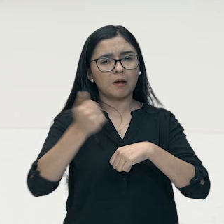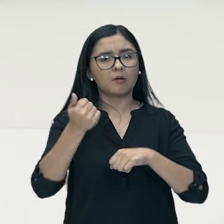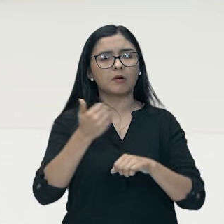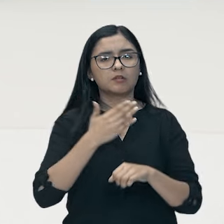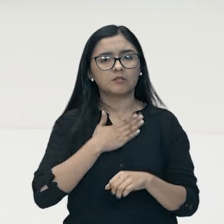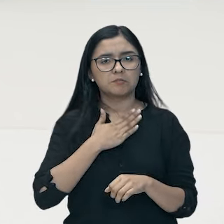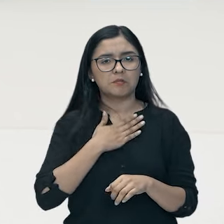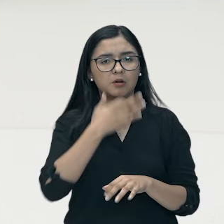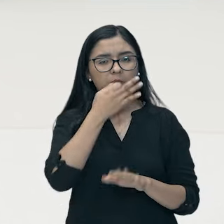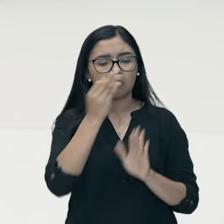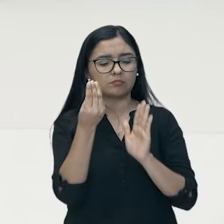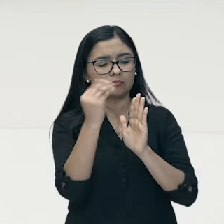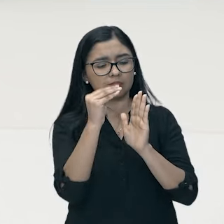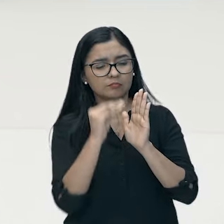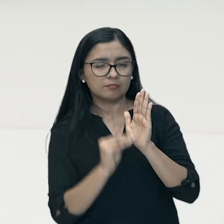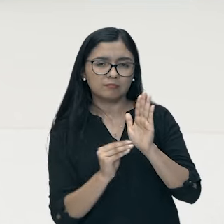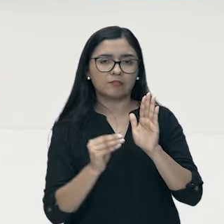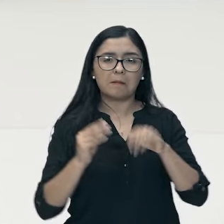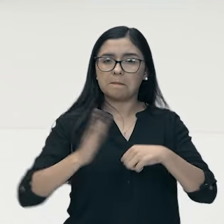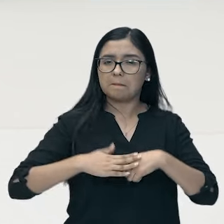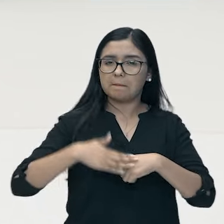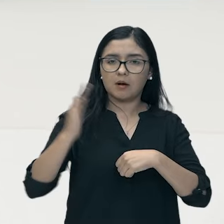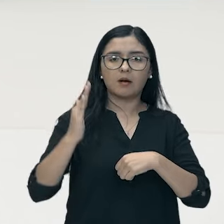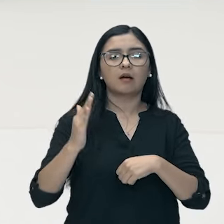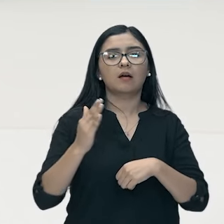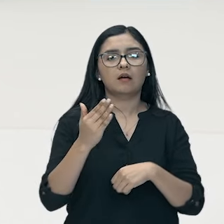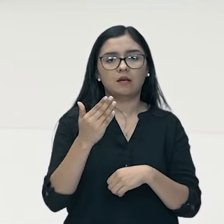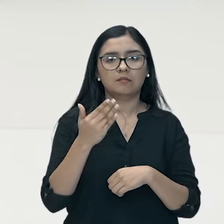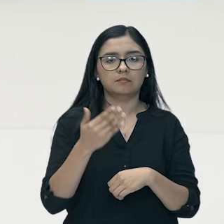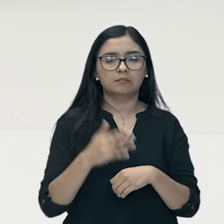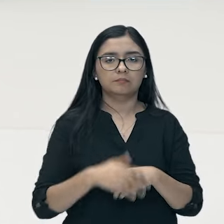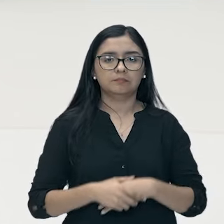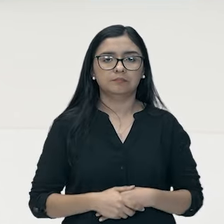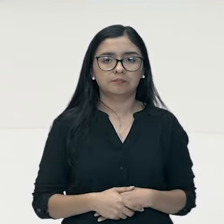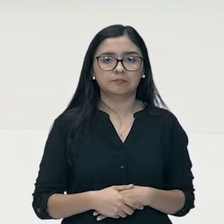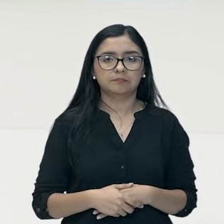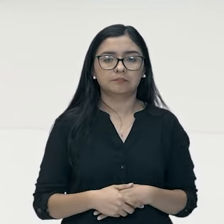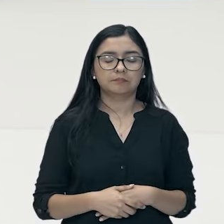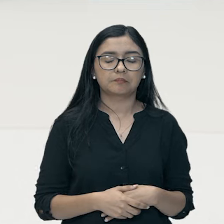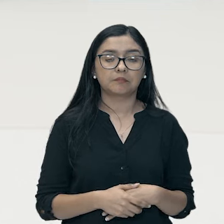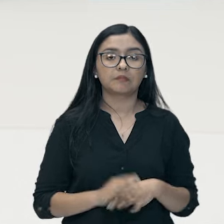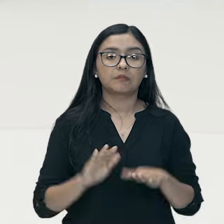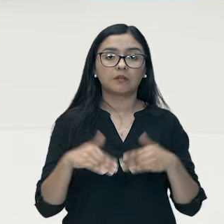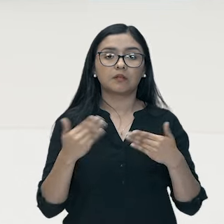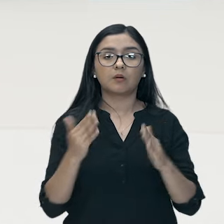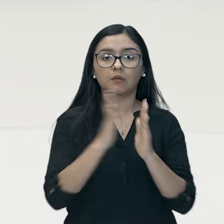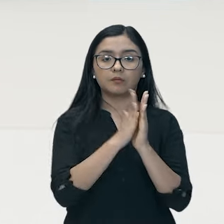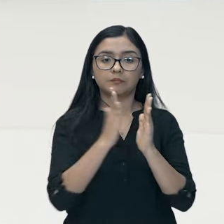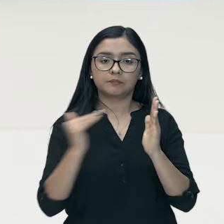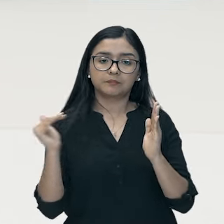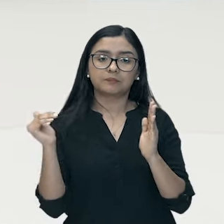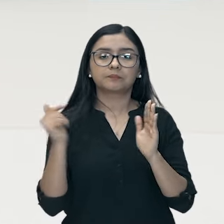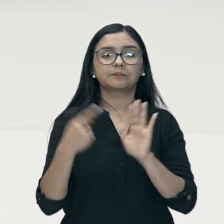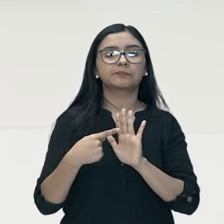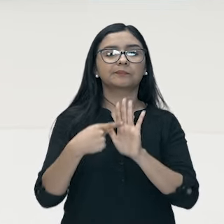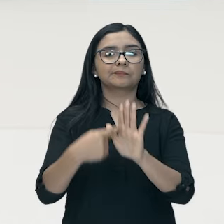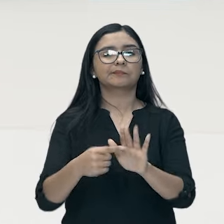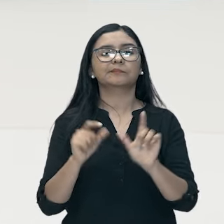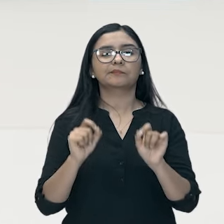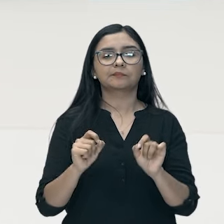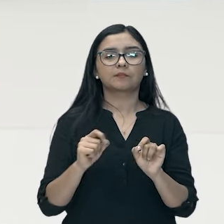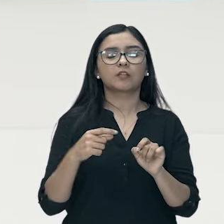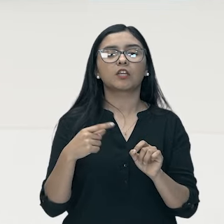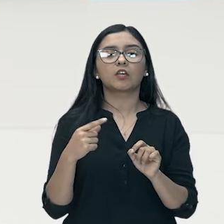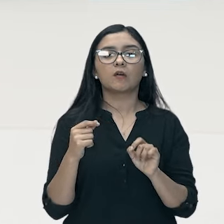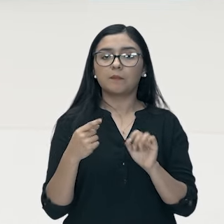palavras para que fique mais bonito Então isso é a estilização e eu vou deixar explícito que eu estou fazendo um